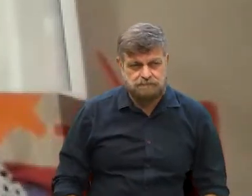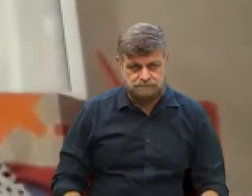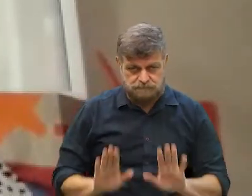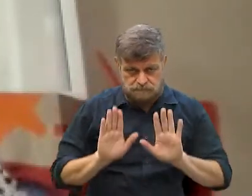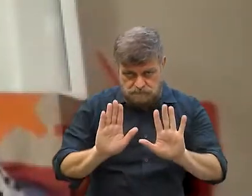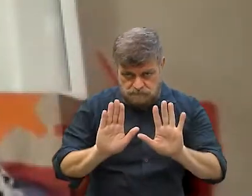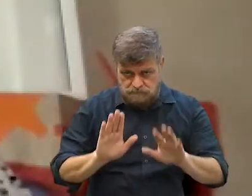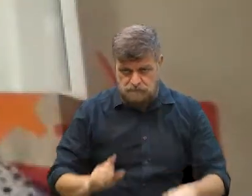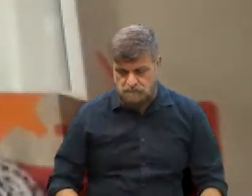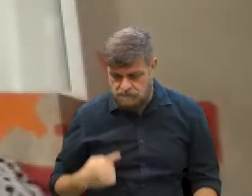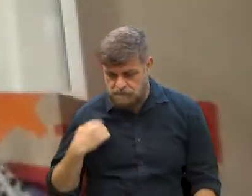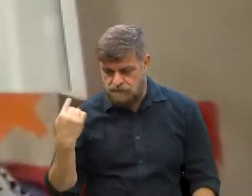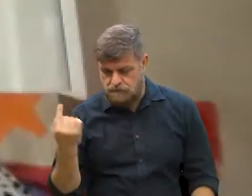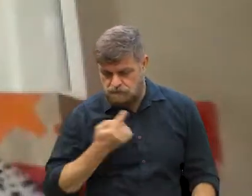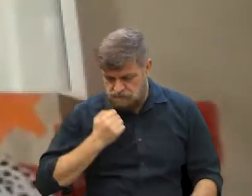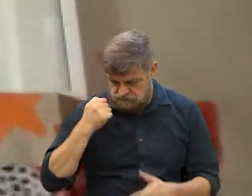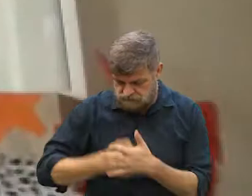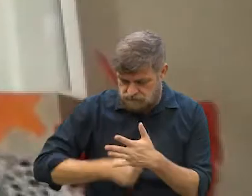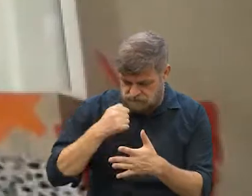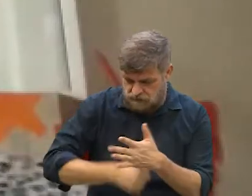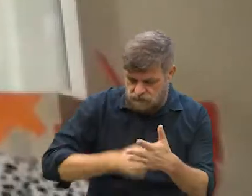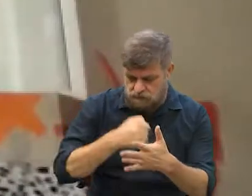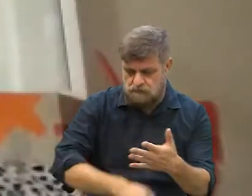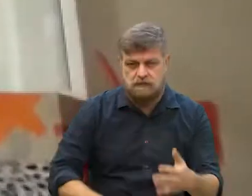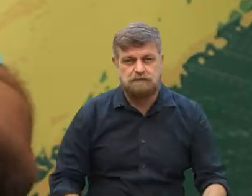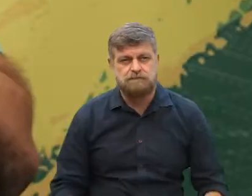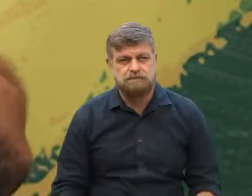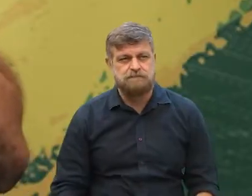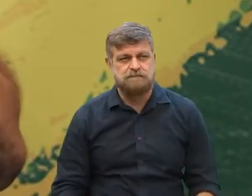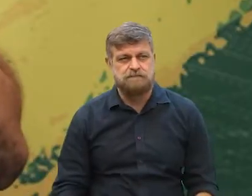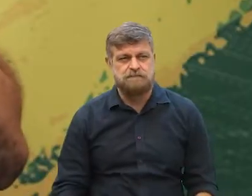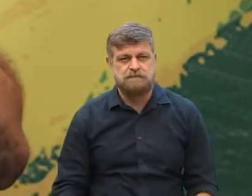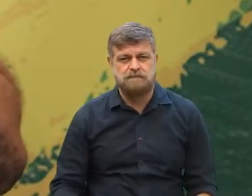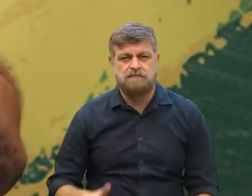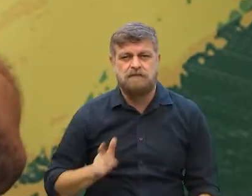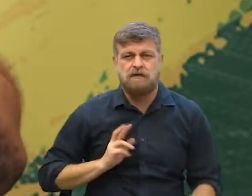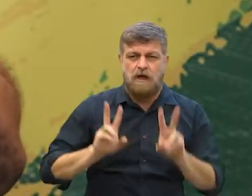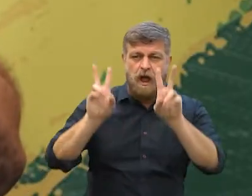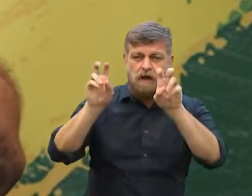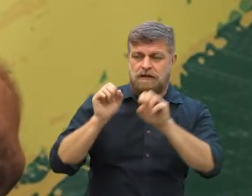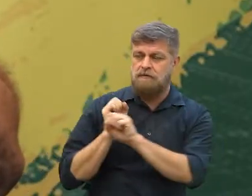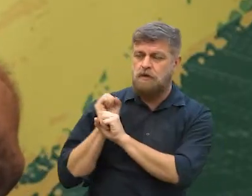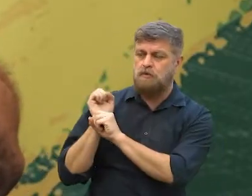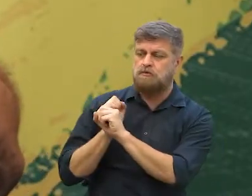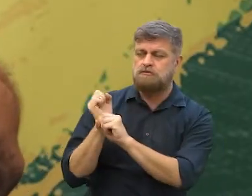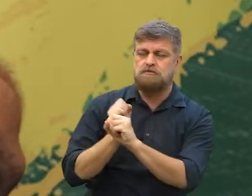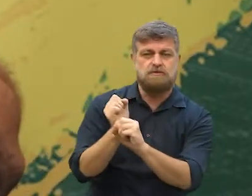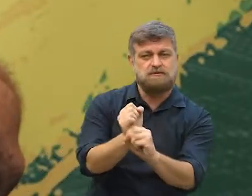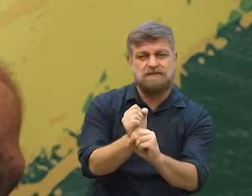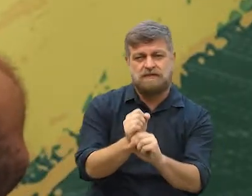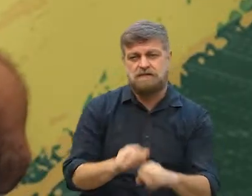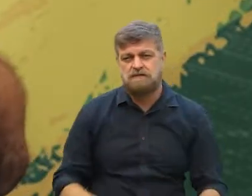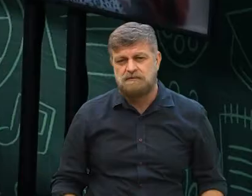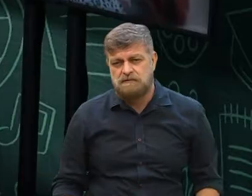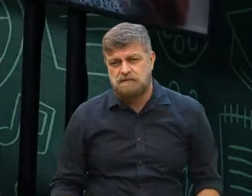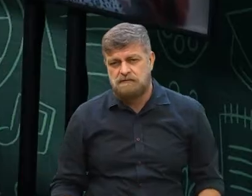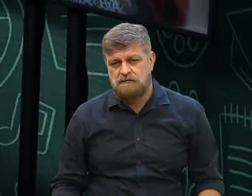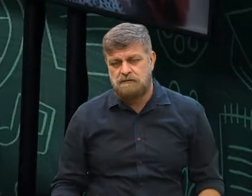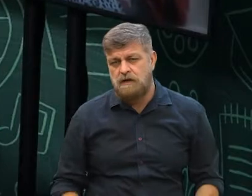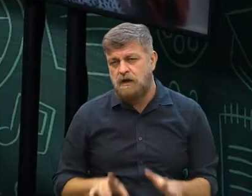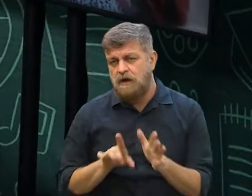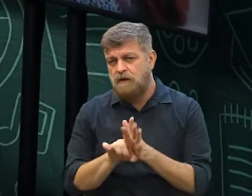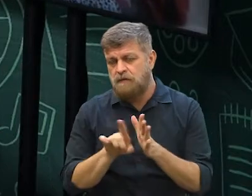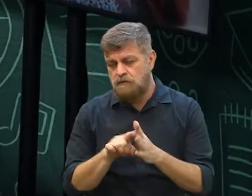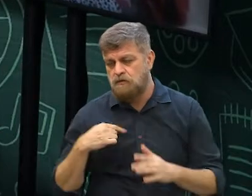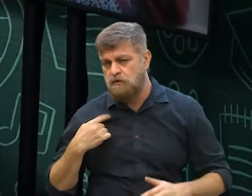por isso mesmo nós estamos na luta é assim com relação aos últimos anos até que